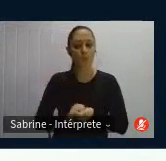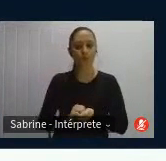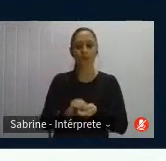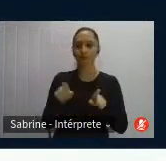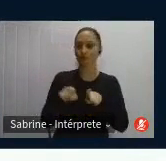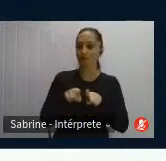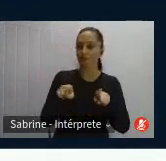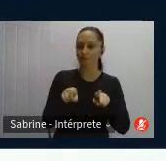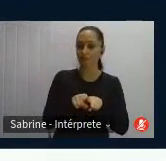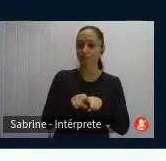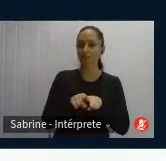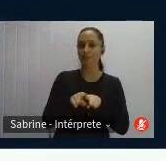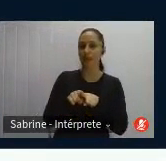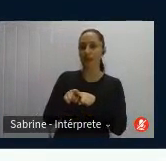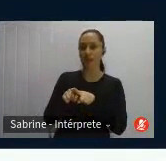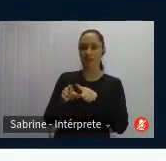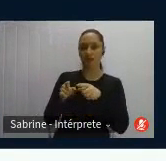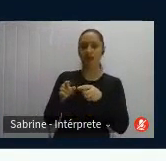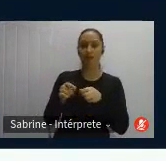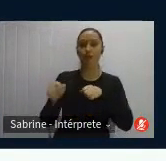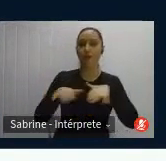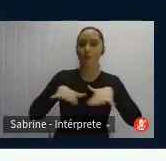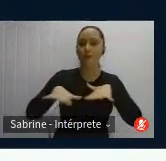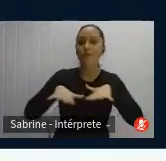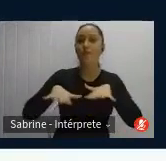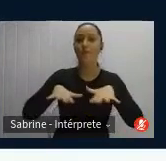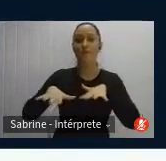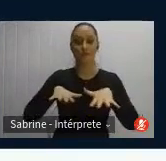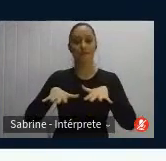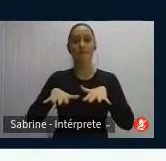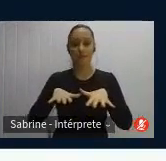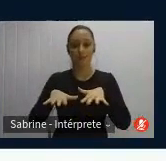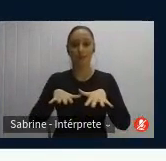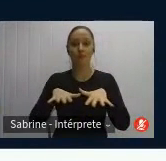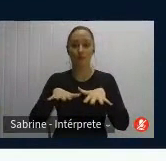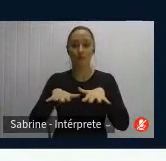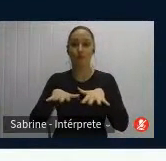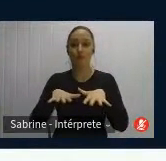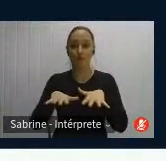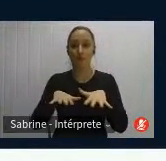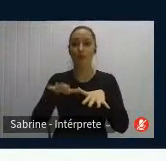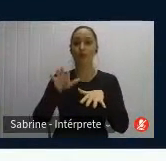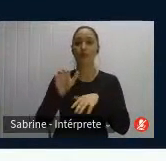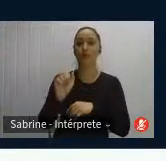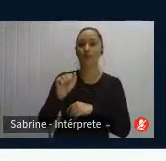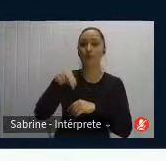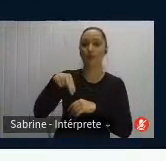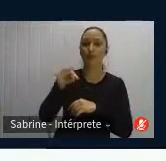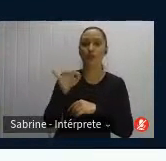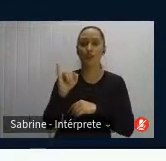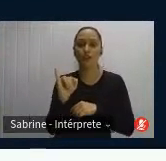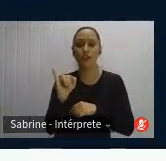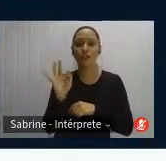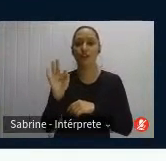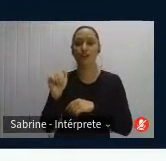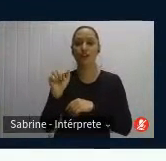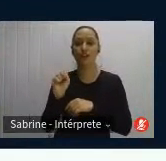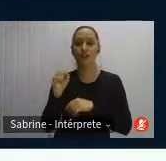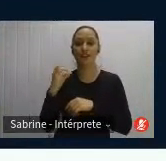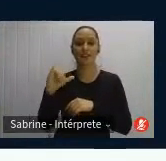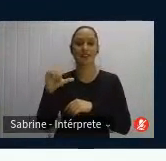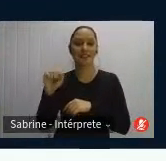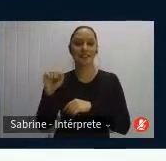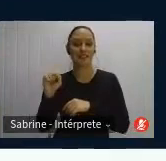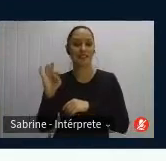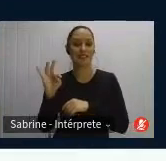perseguições a movimentos antifascistas, então perseguimos os antifascistas porque somos fascistas, né, ou